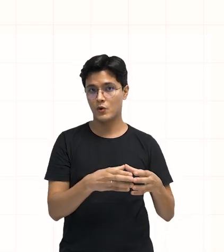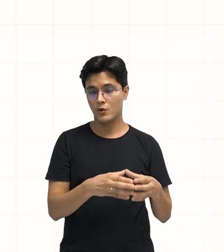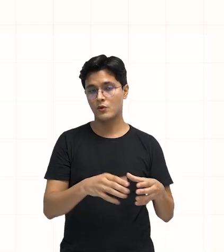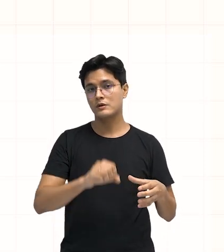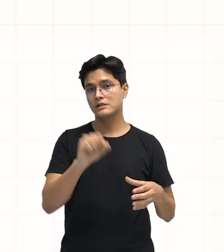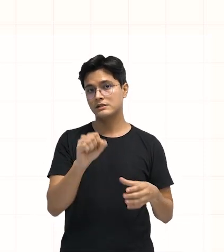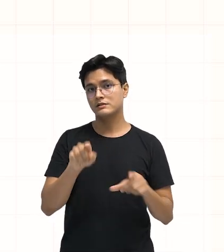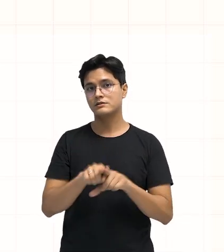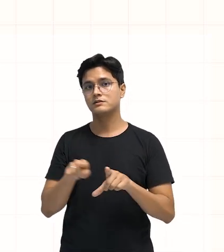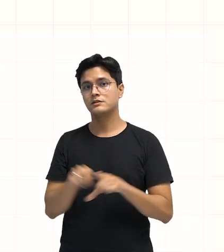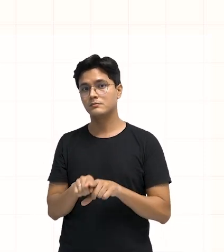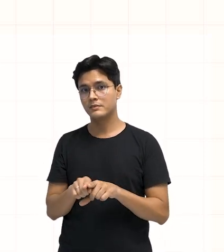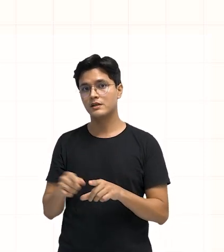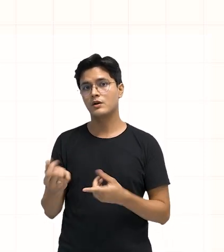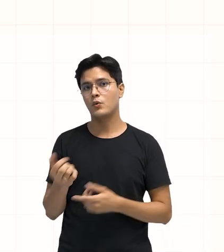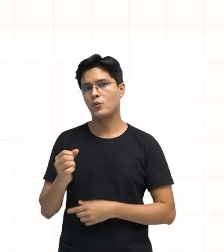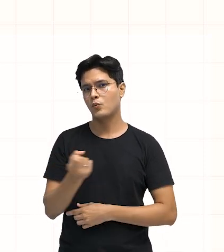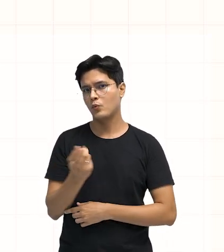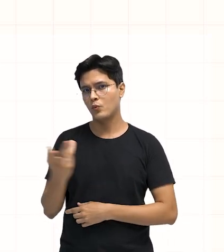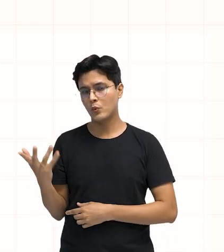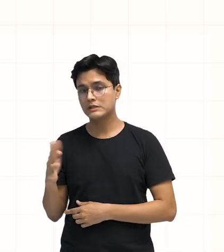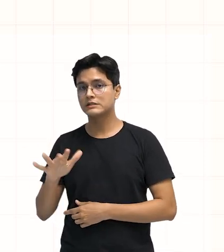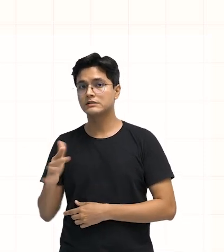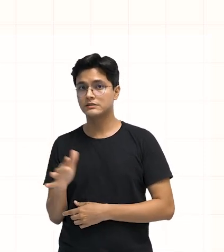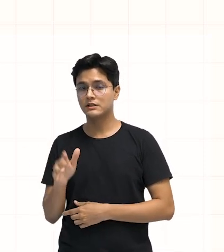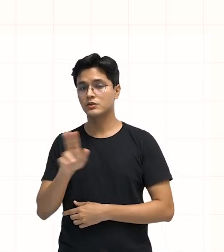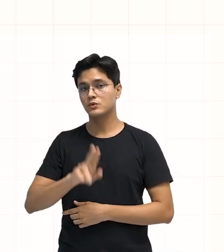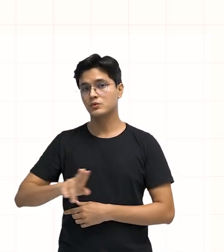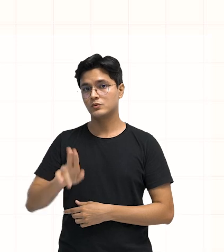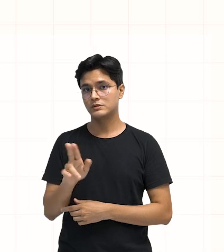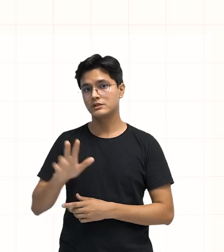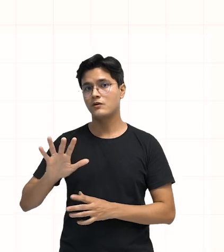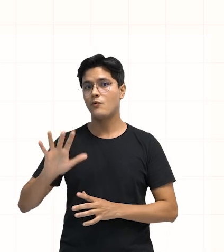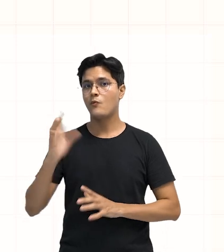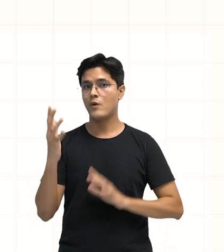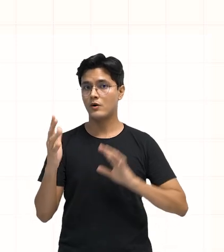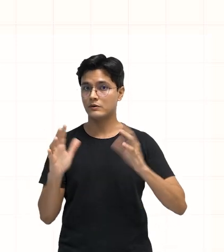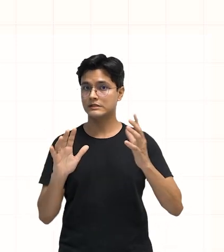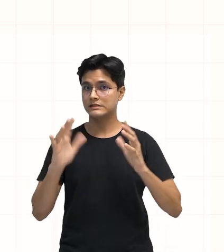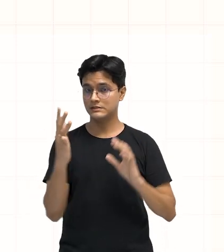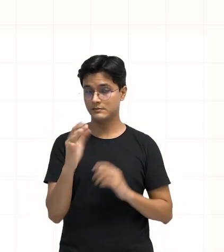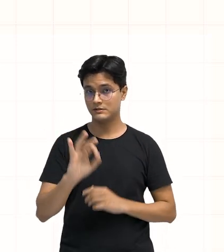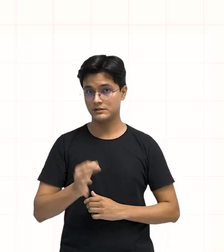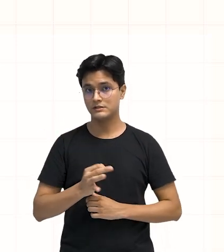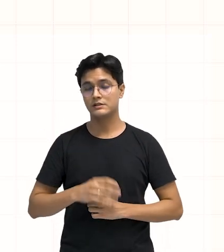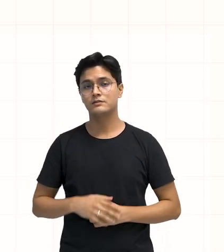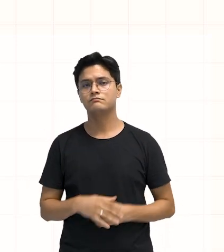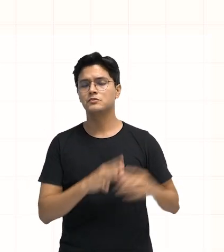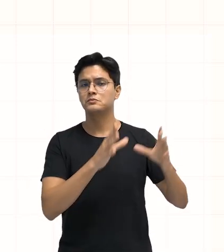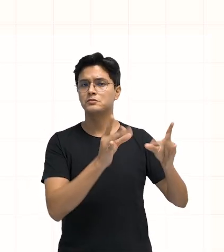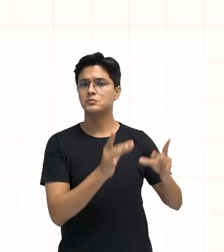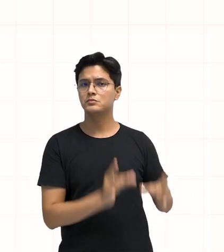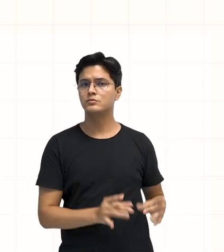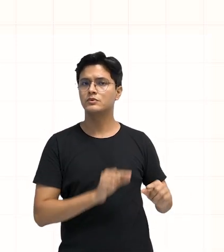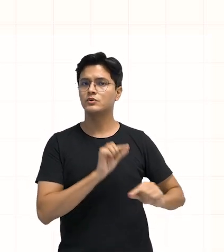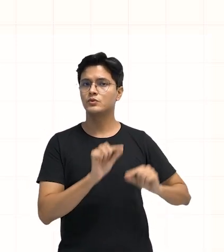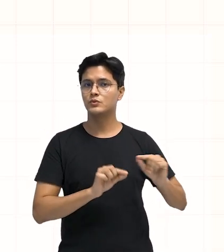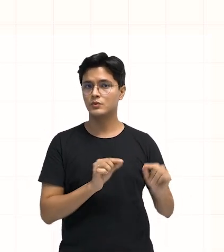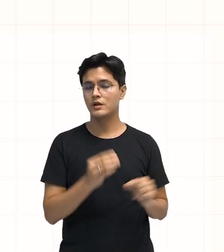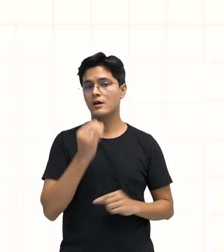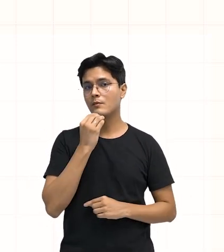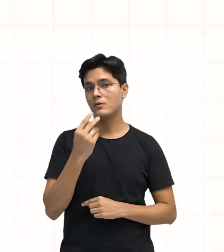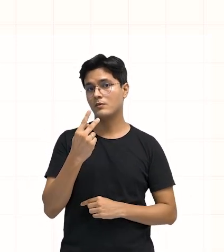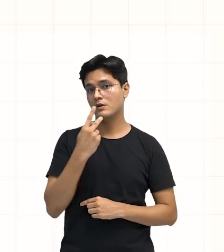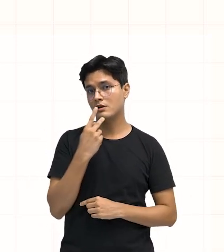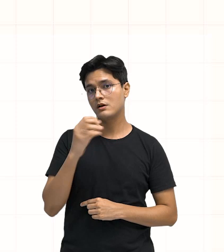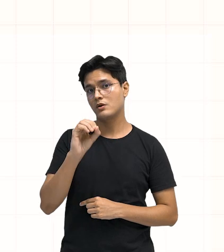de probabilidade por meio de frequência de ocorrência. O detalhamento, probabilidades